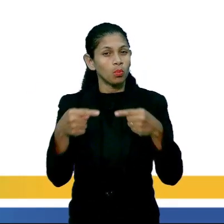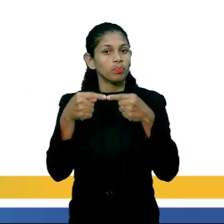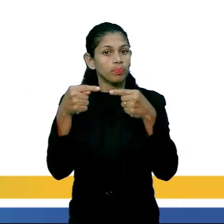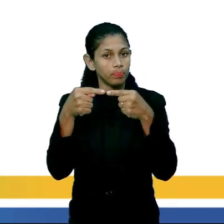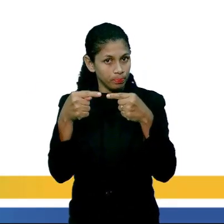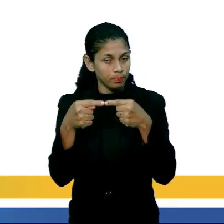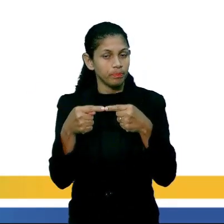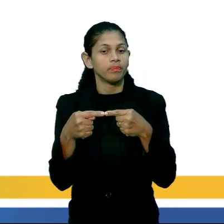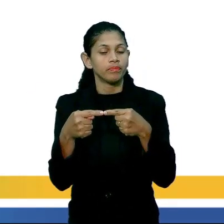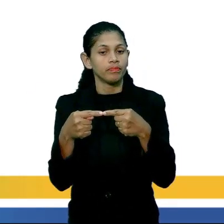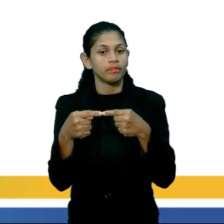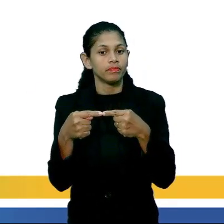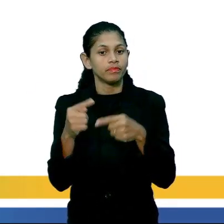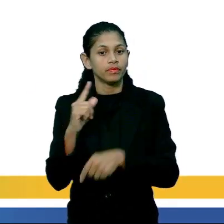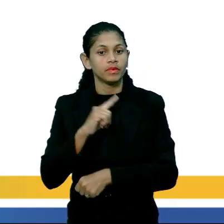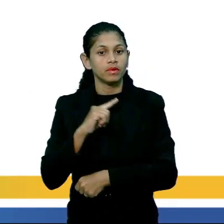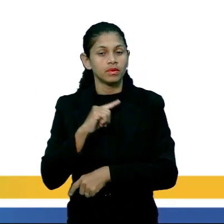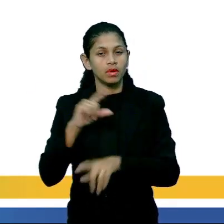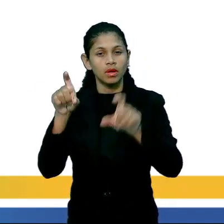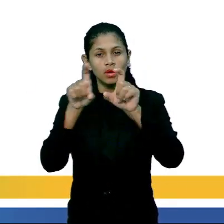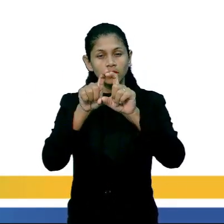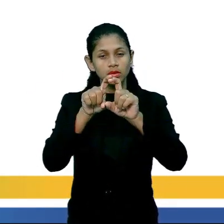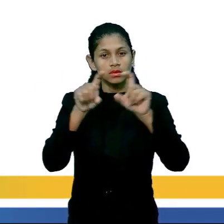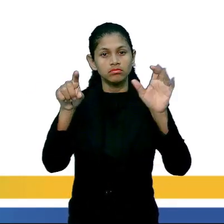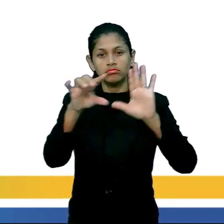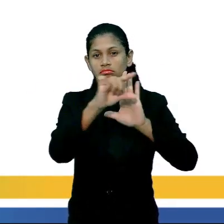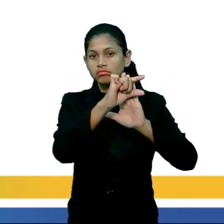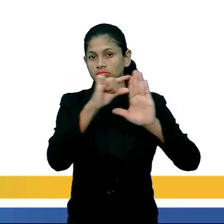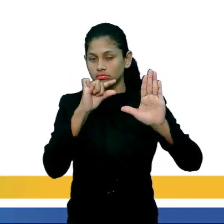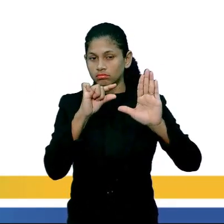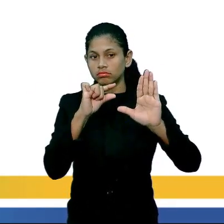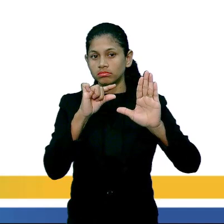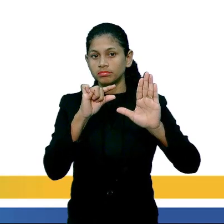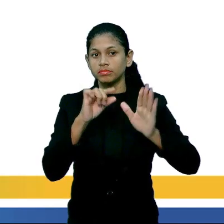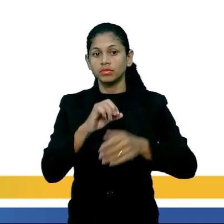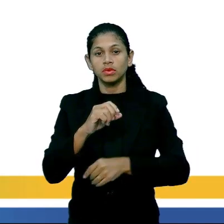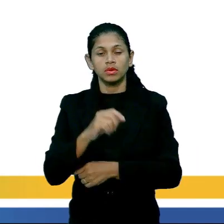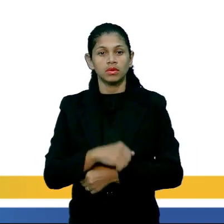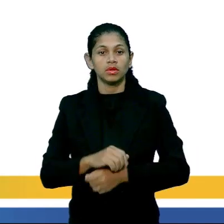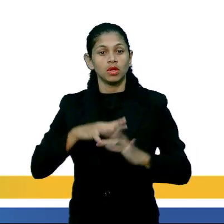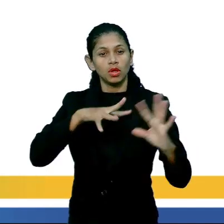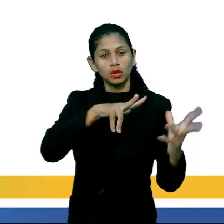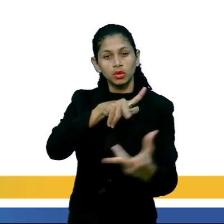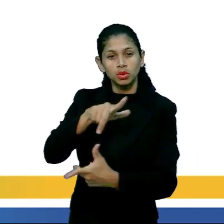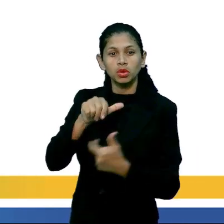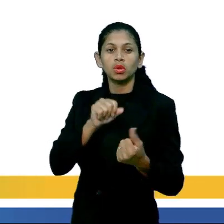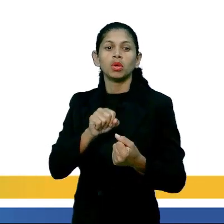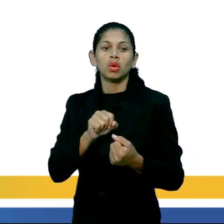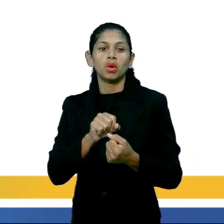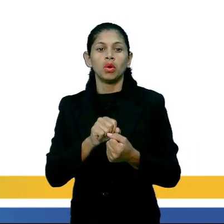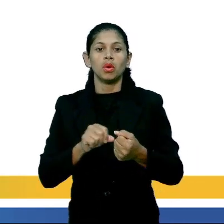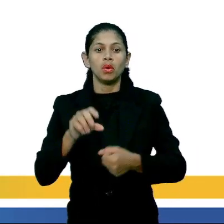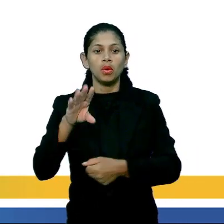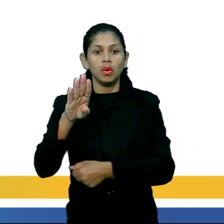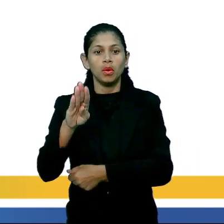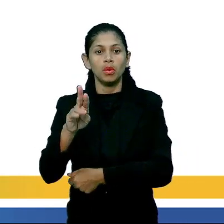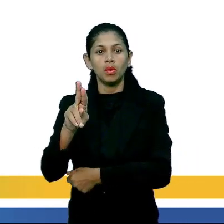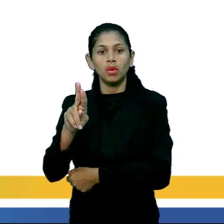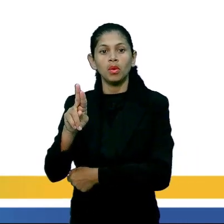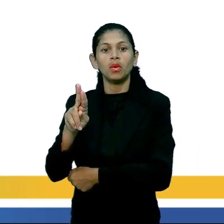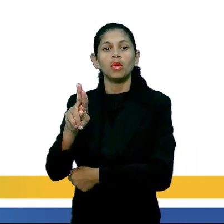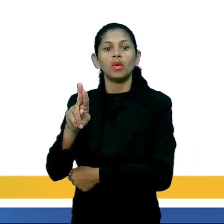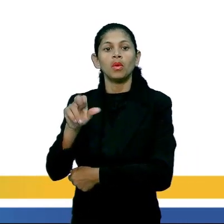ali. Nós temos no próprio título, Global, Business, English, ok? No caso,